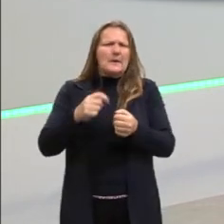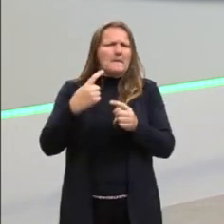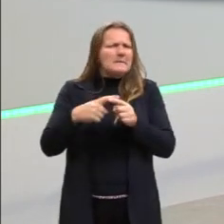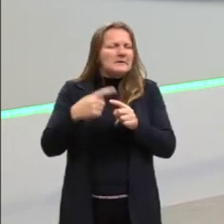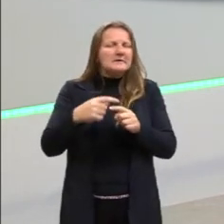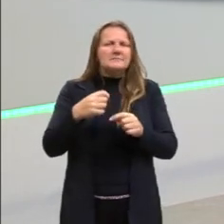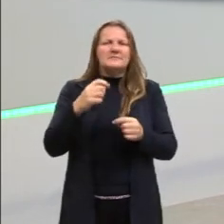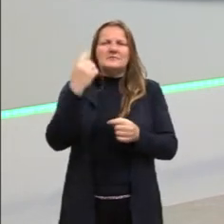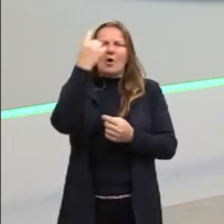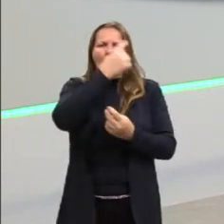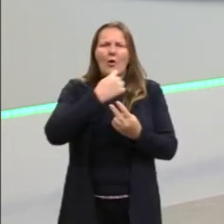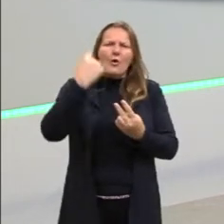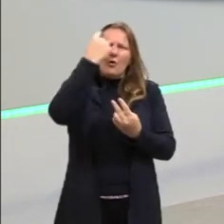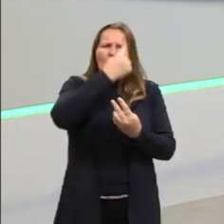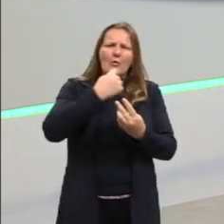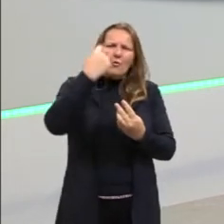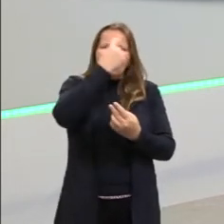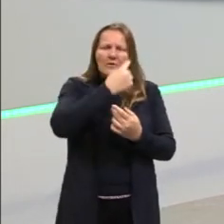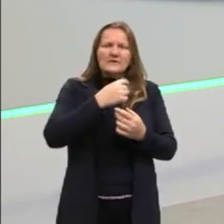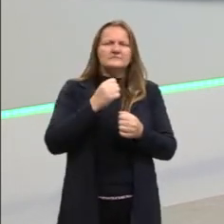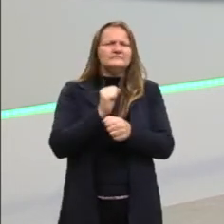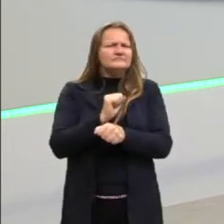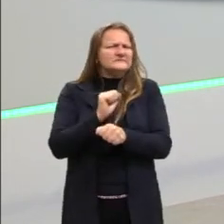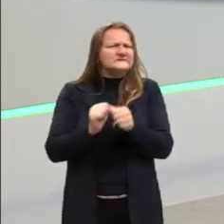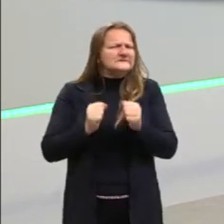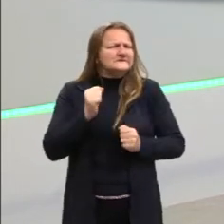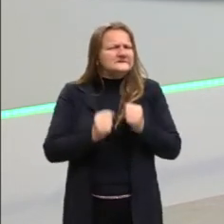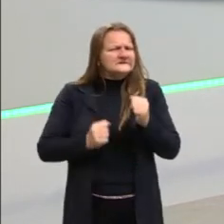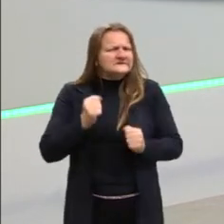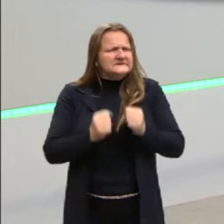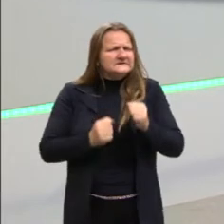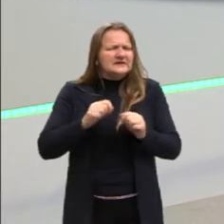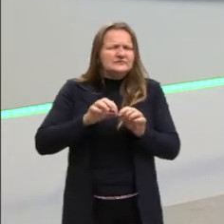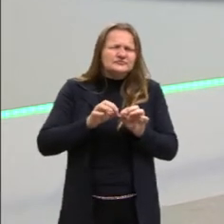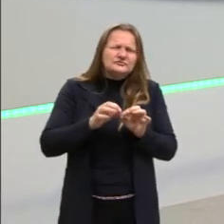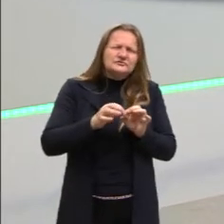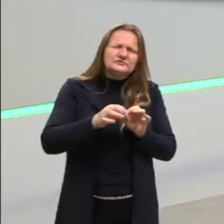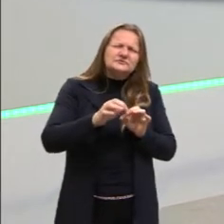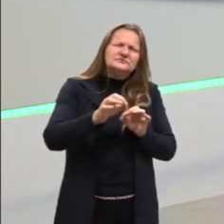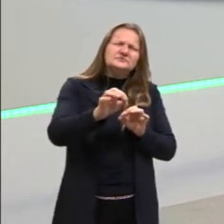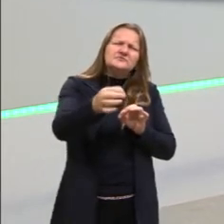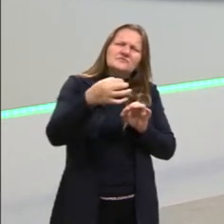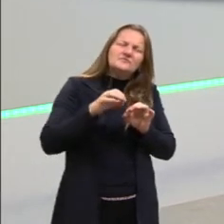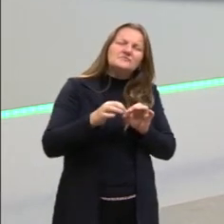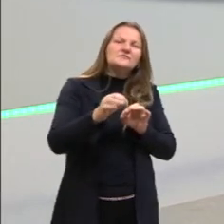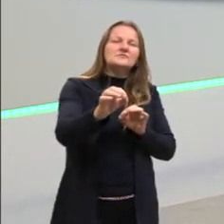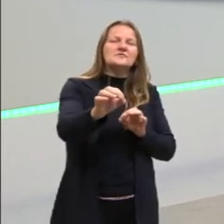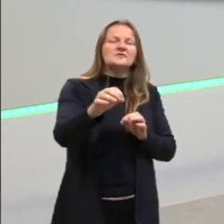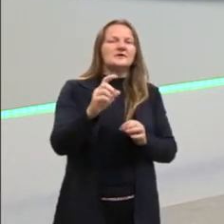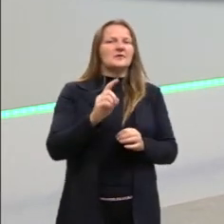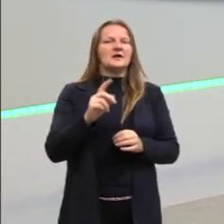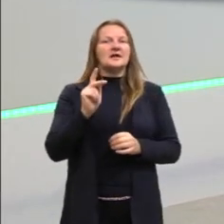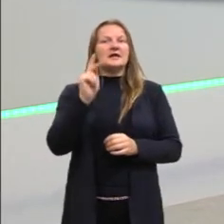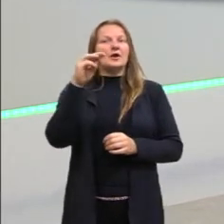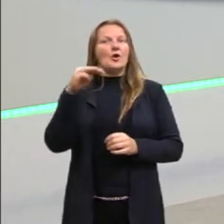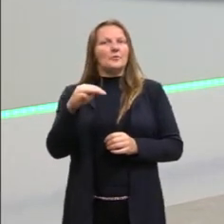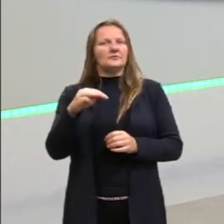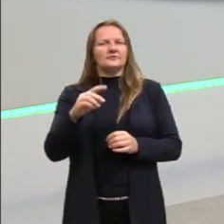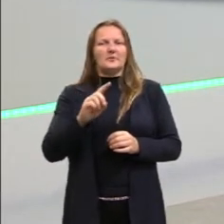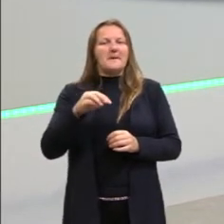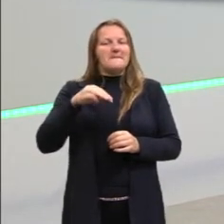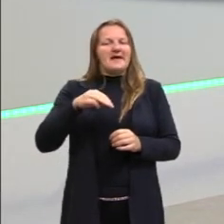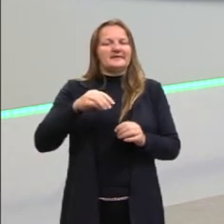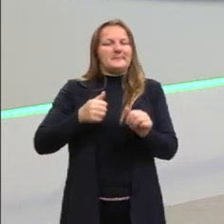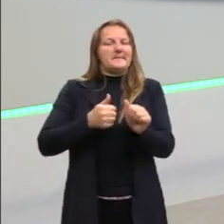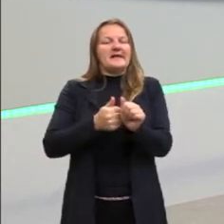de resistência. É aquela corrida longa, de quilômetro e não de metros. Então, a minha ideia hoje